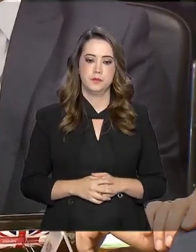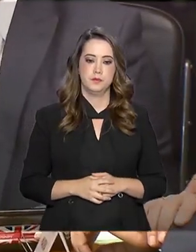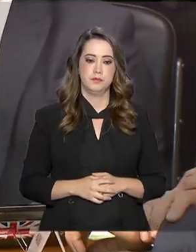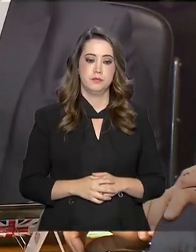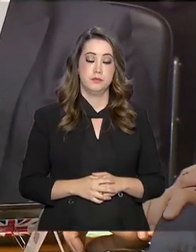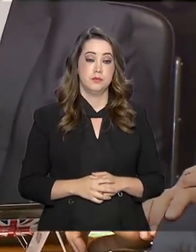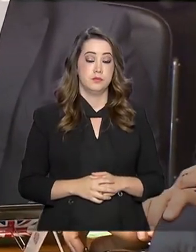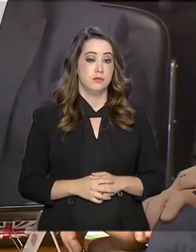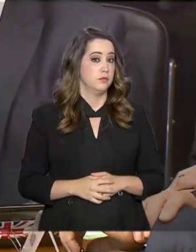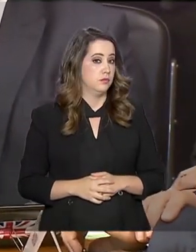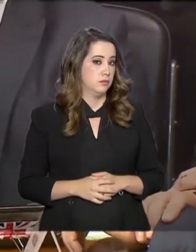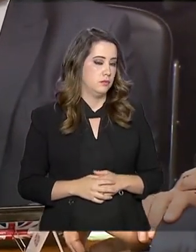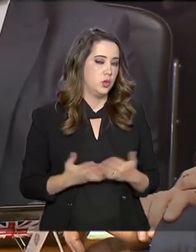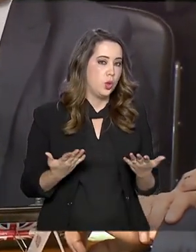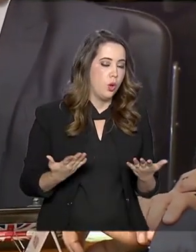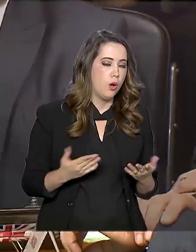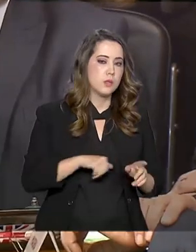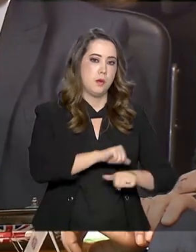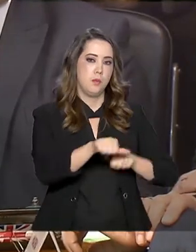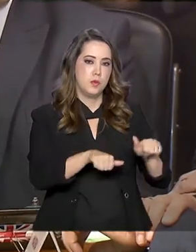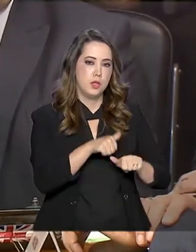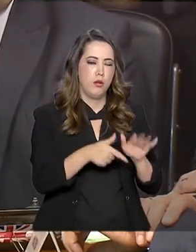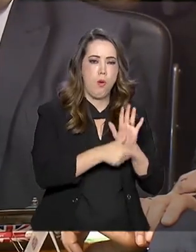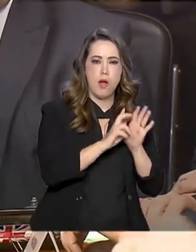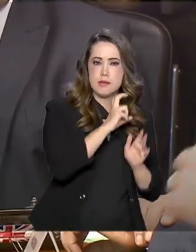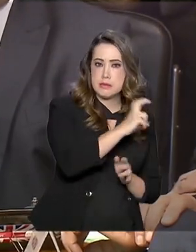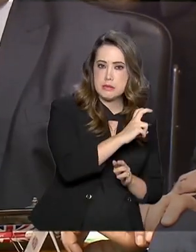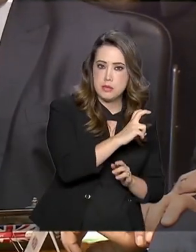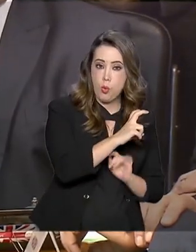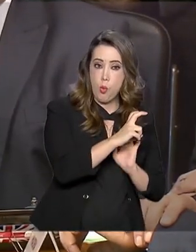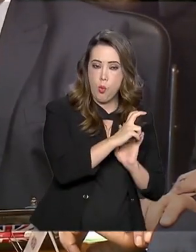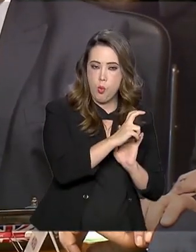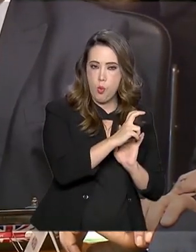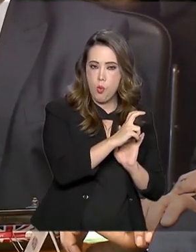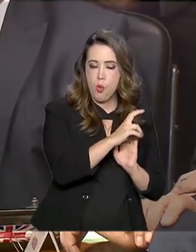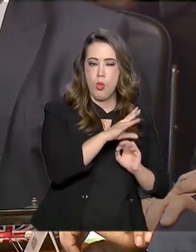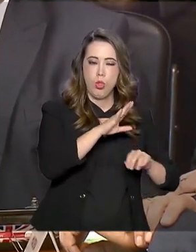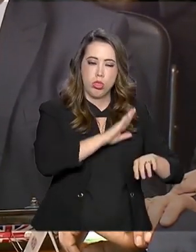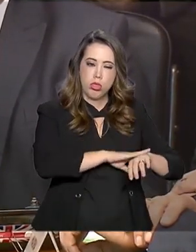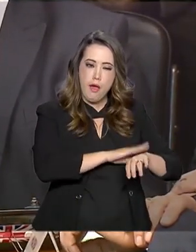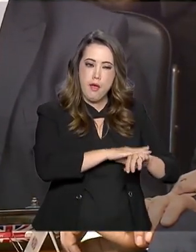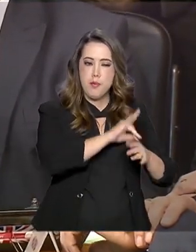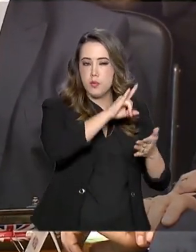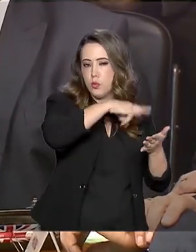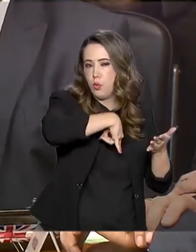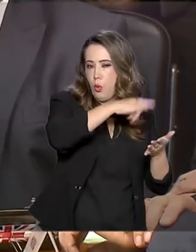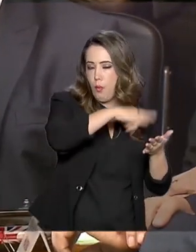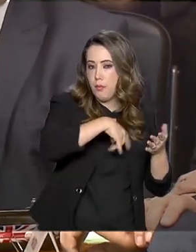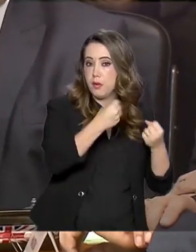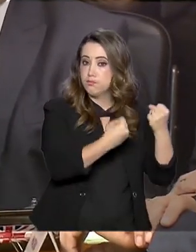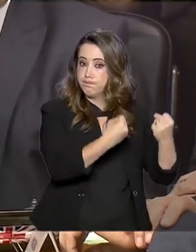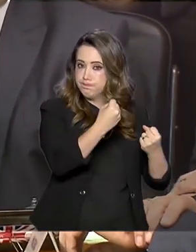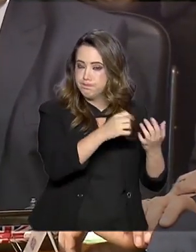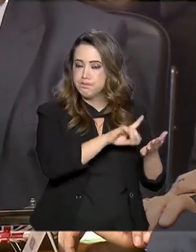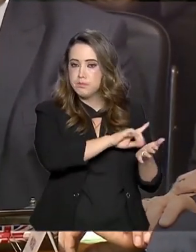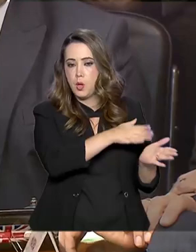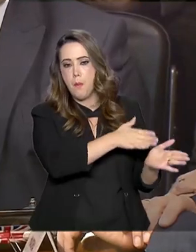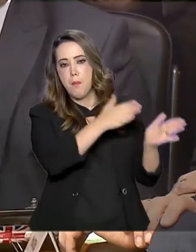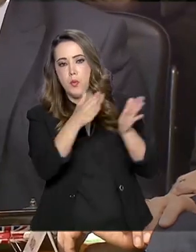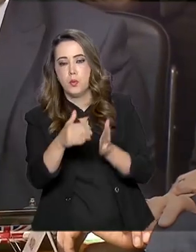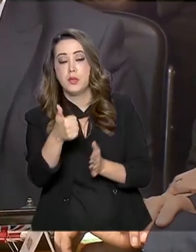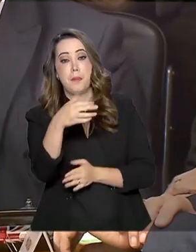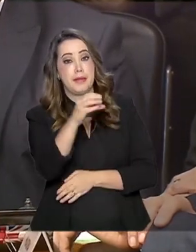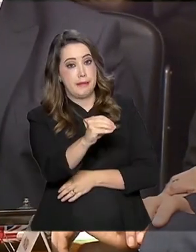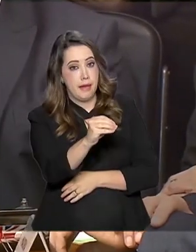ali estendendo dos cinco para dez anos a validade da carteira de motorista passando de 20 para 40 pontos política se